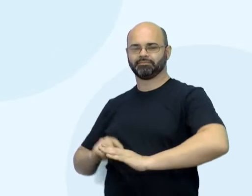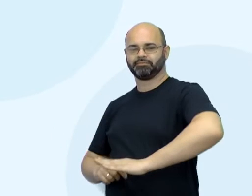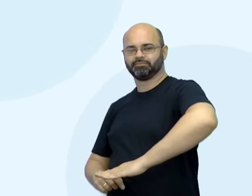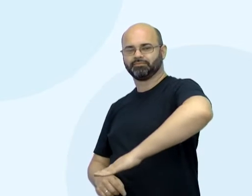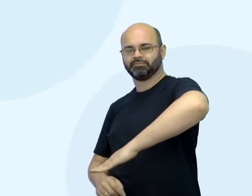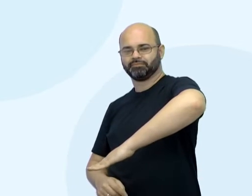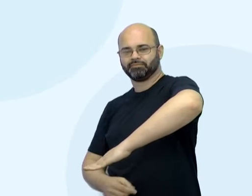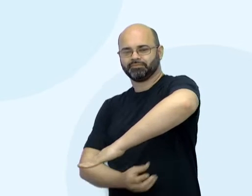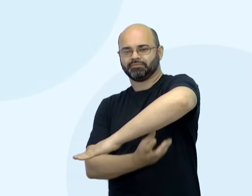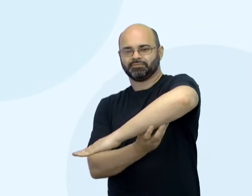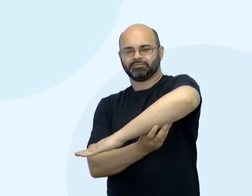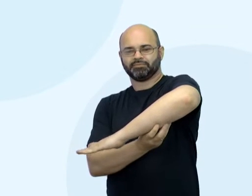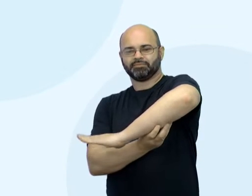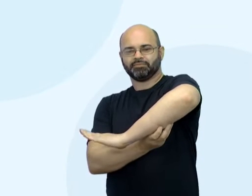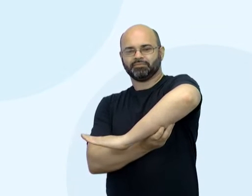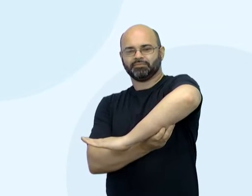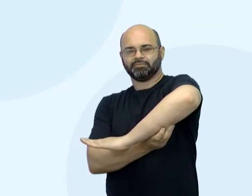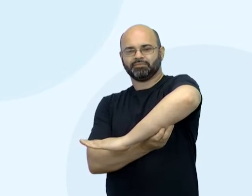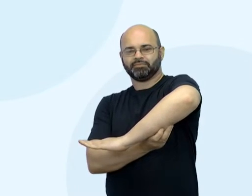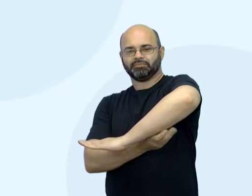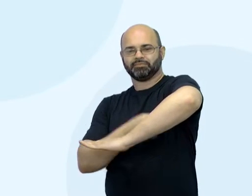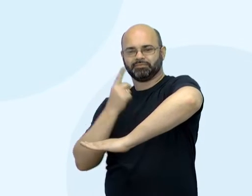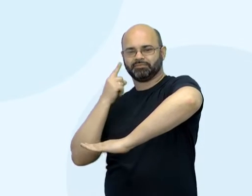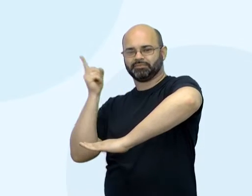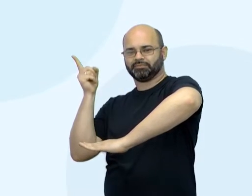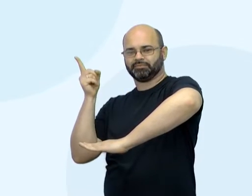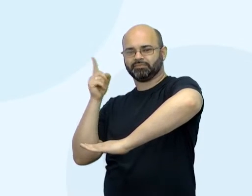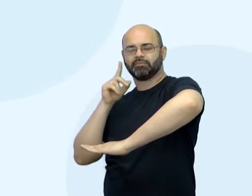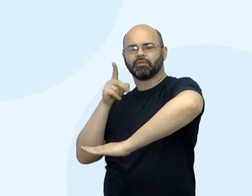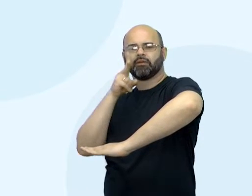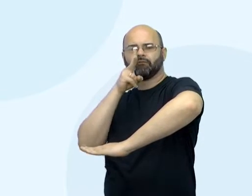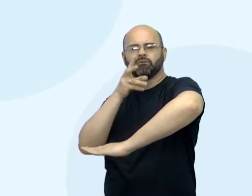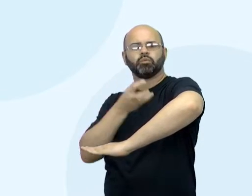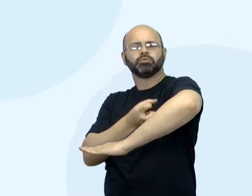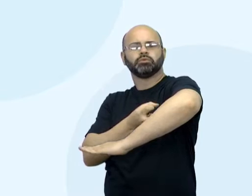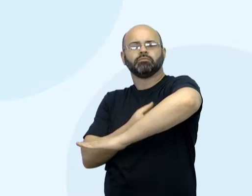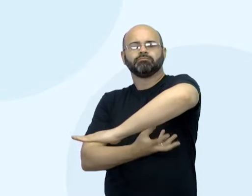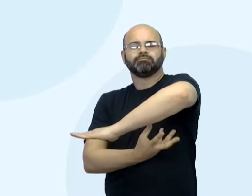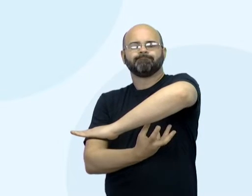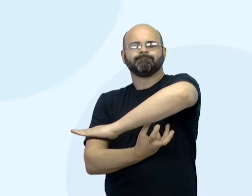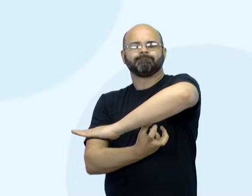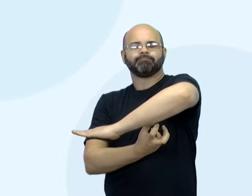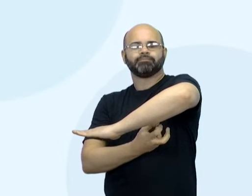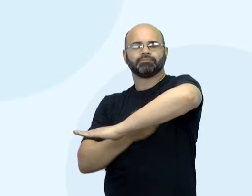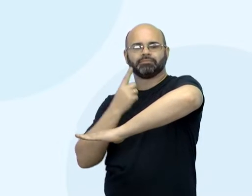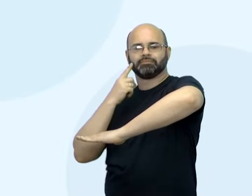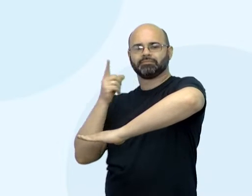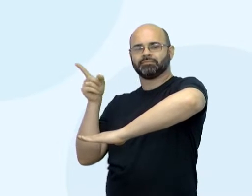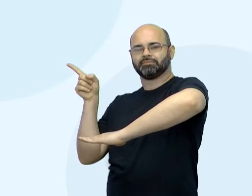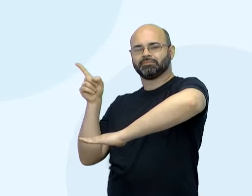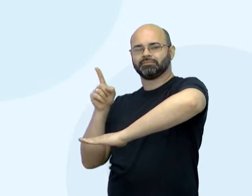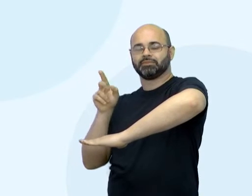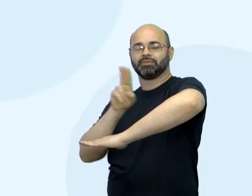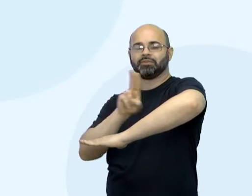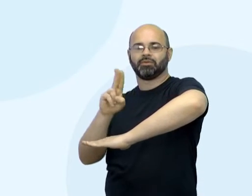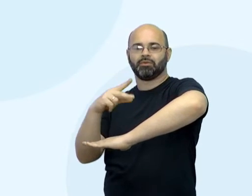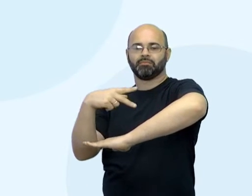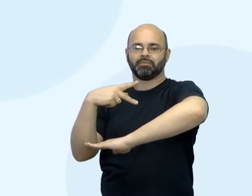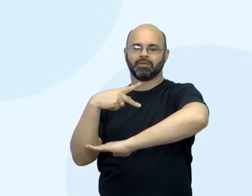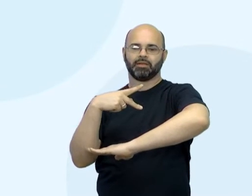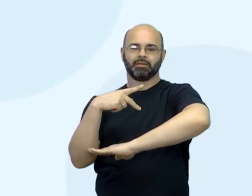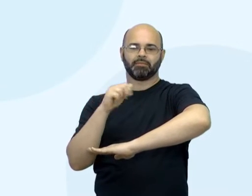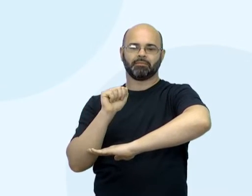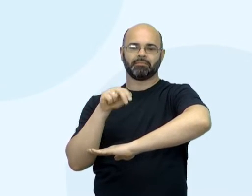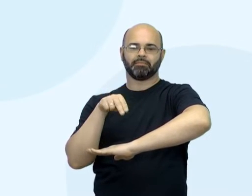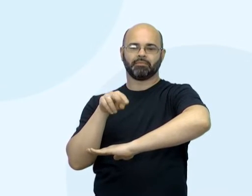é responsável por esse esforço, que é este aqui que a gente chama de panturrilha, né? Está